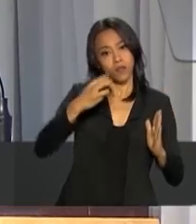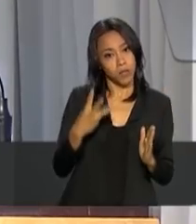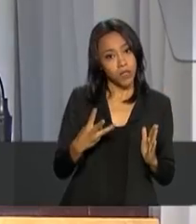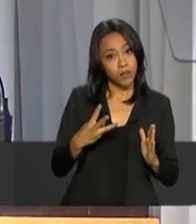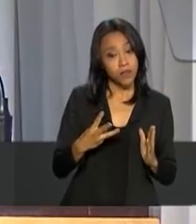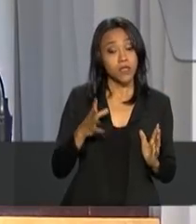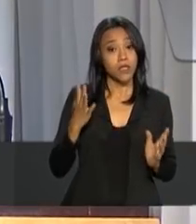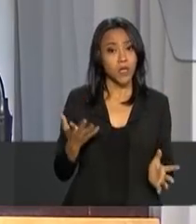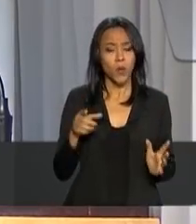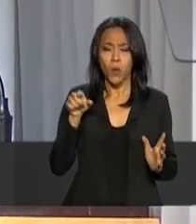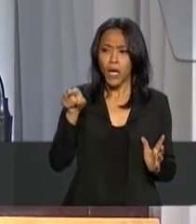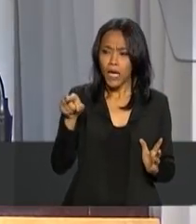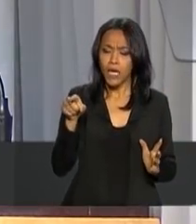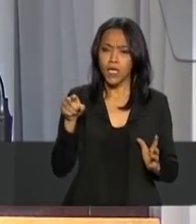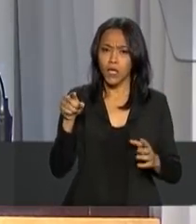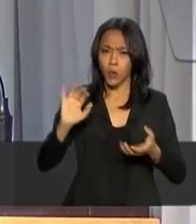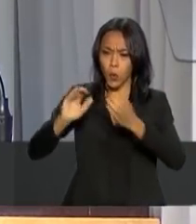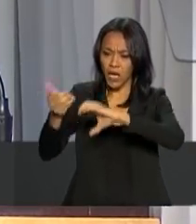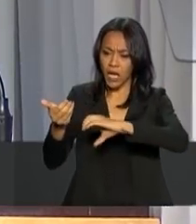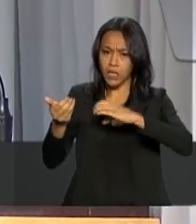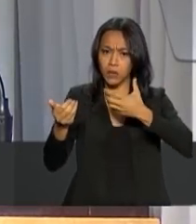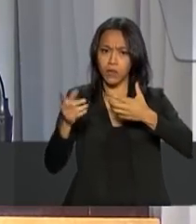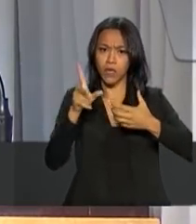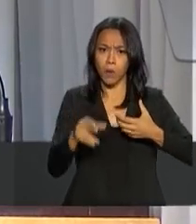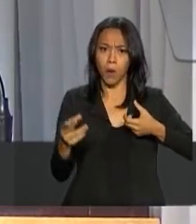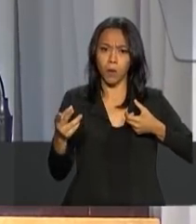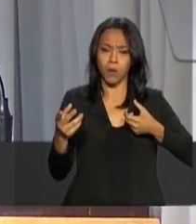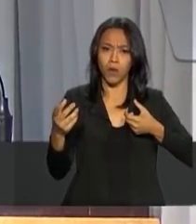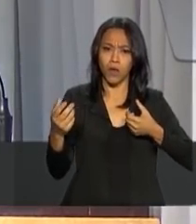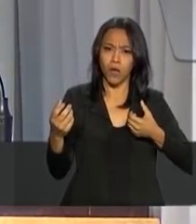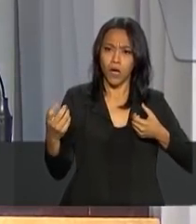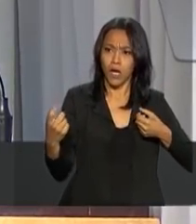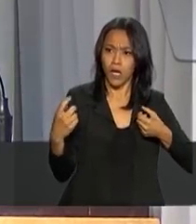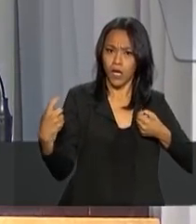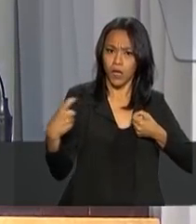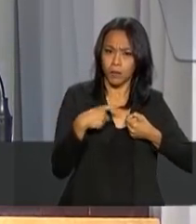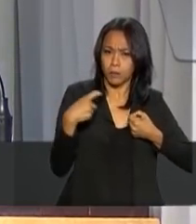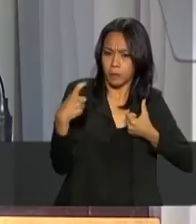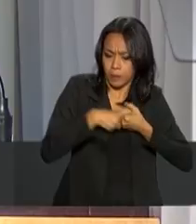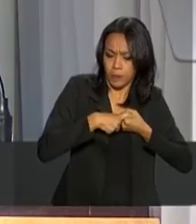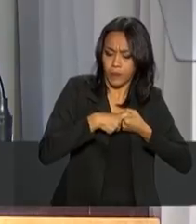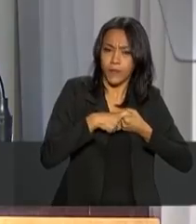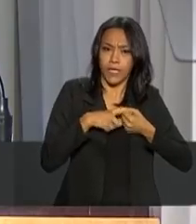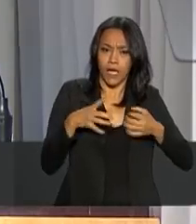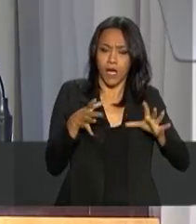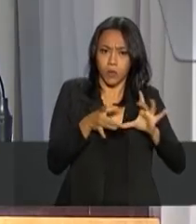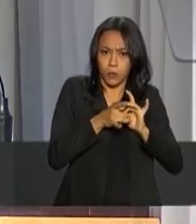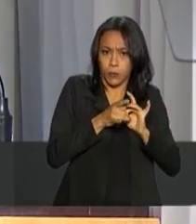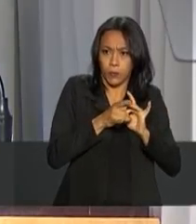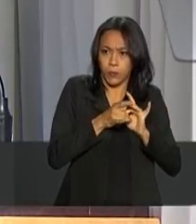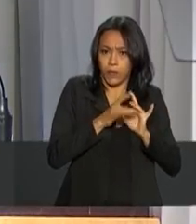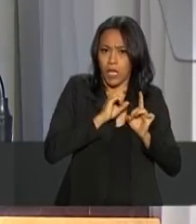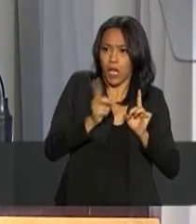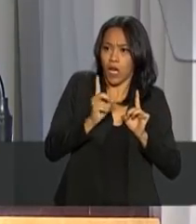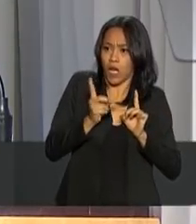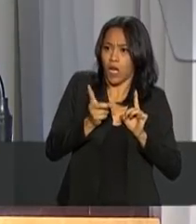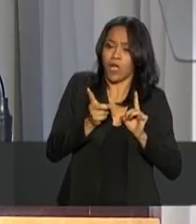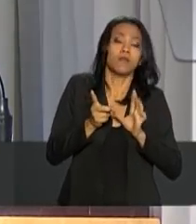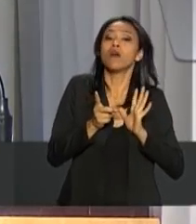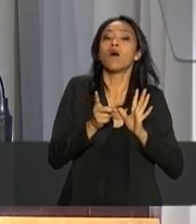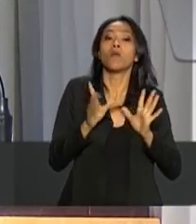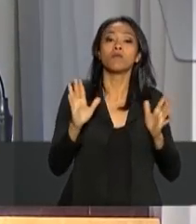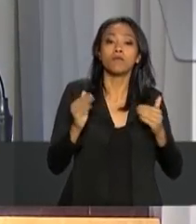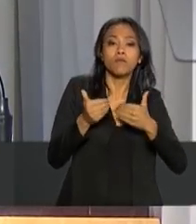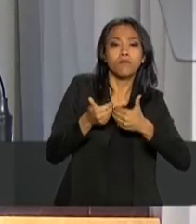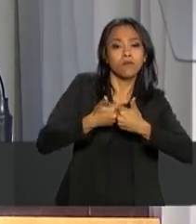um apêndice do Poder Executivo, como era feito no passado, mas fiz um parceiro do Poder Executivo para que pudéssemos governar juntos.